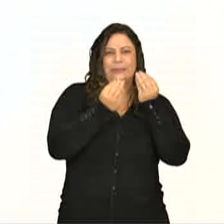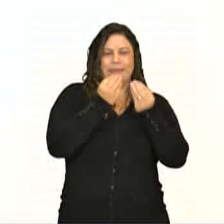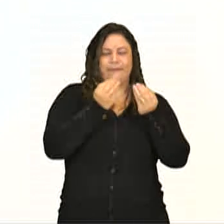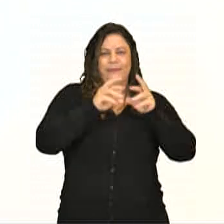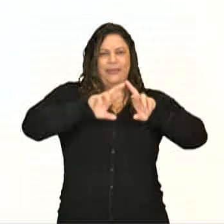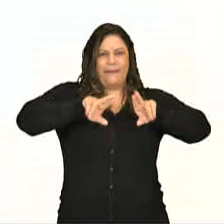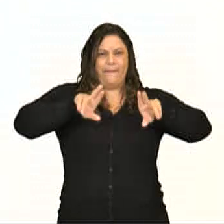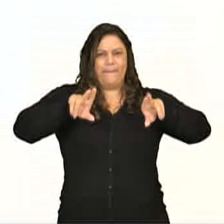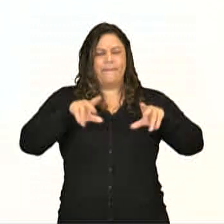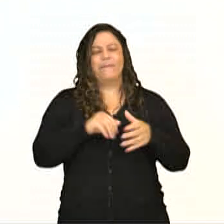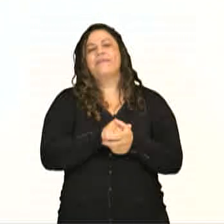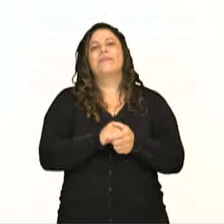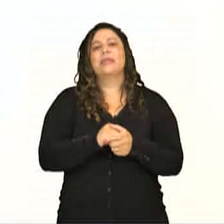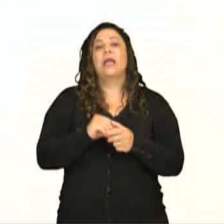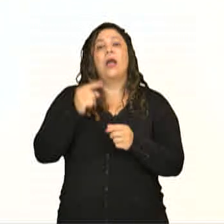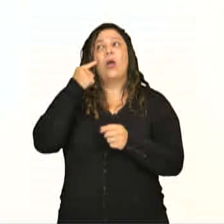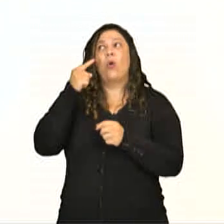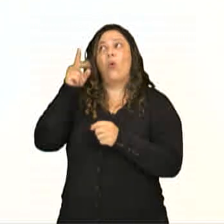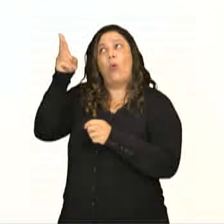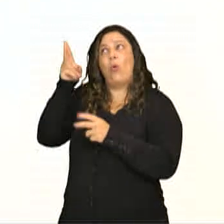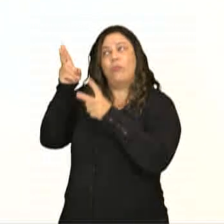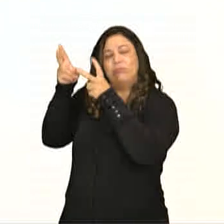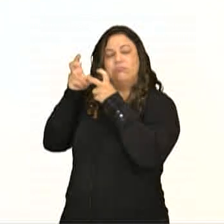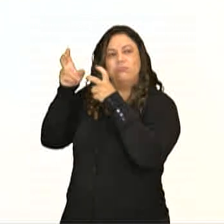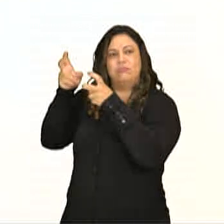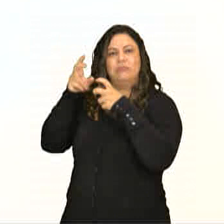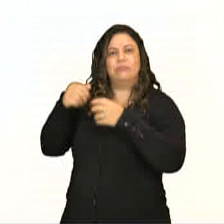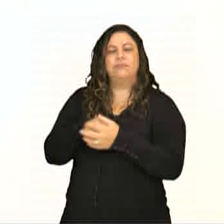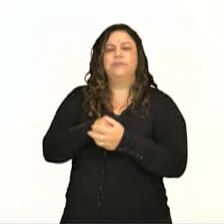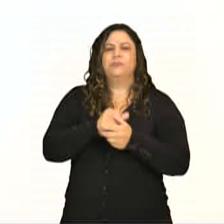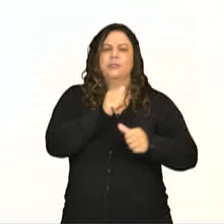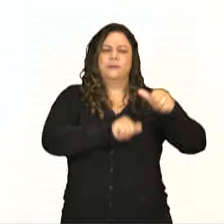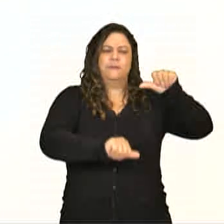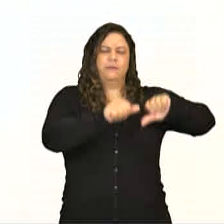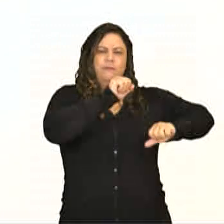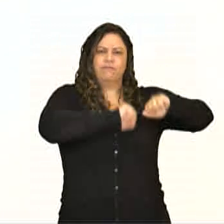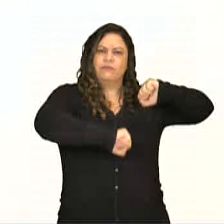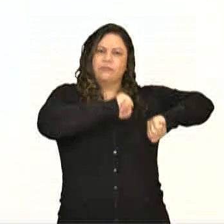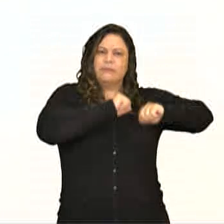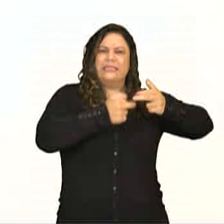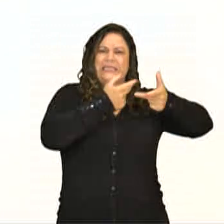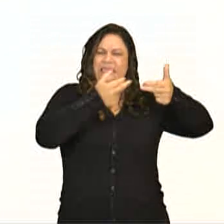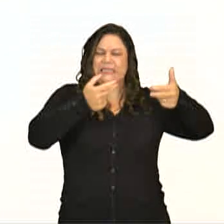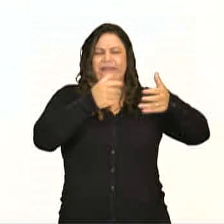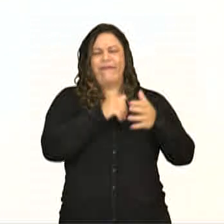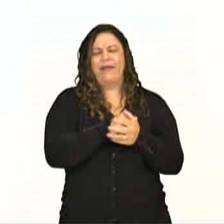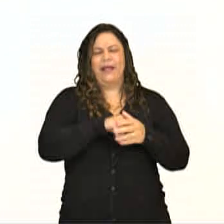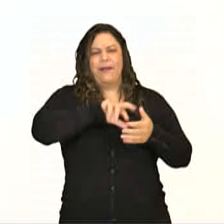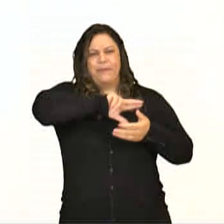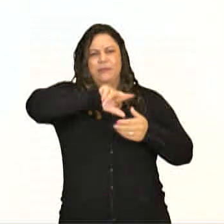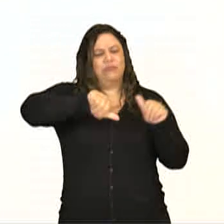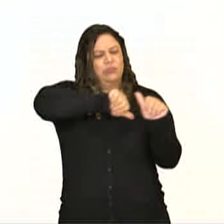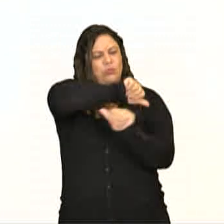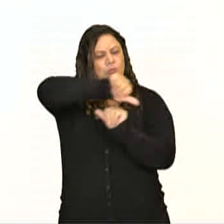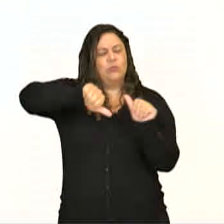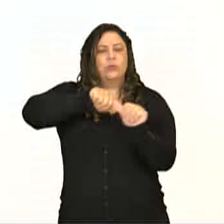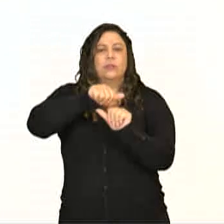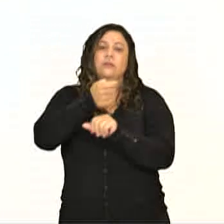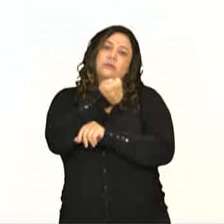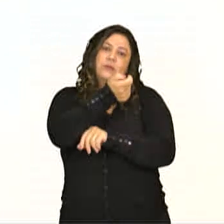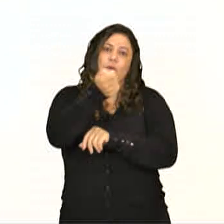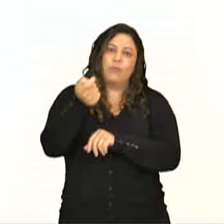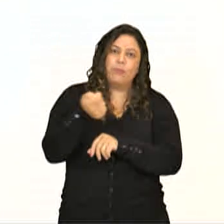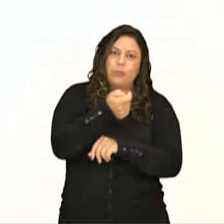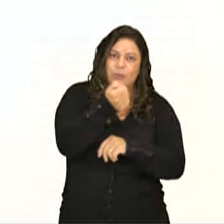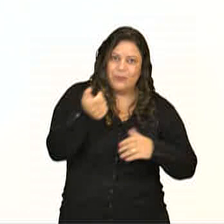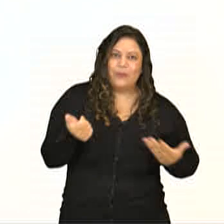processados. Olha aí, ó, outra vantagem. Ou seja, passam por processos mínimos de modificação. Eles não têm